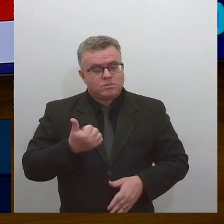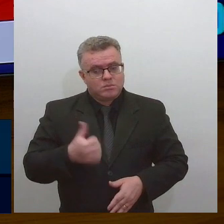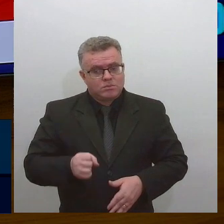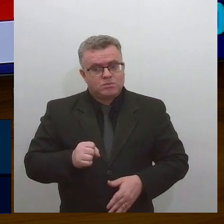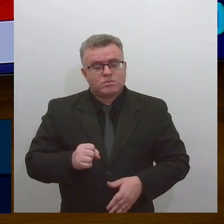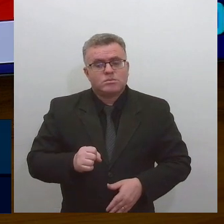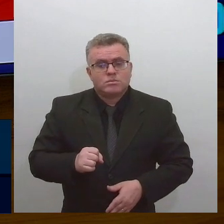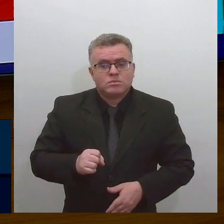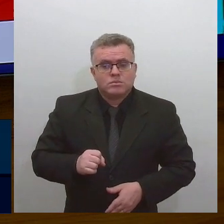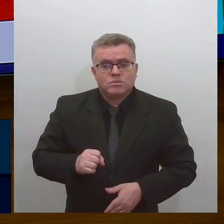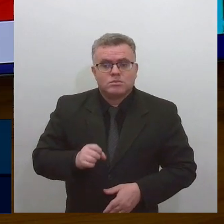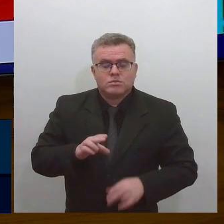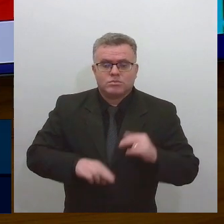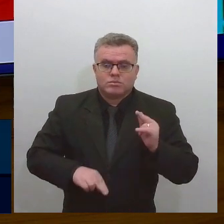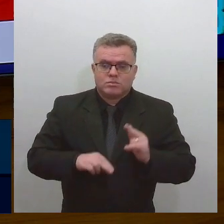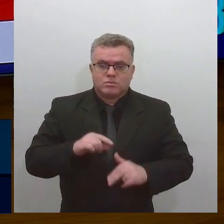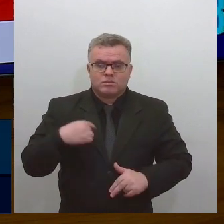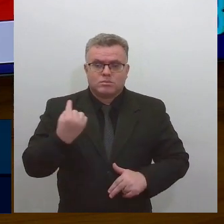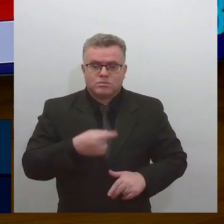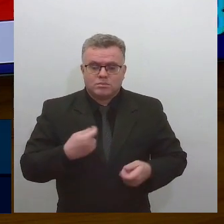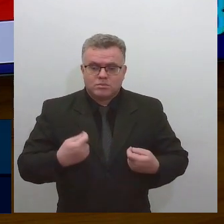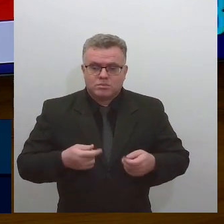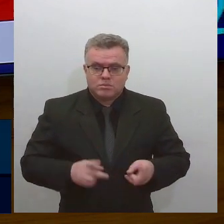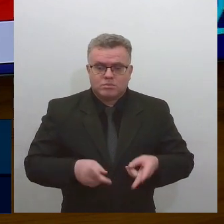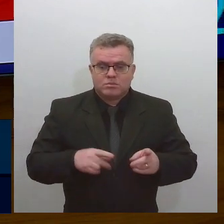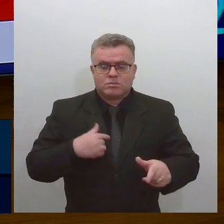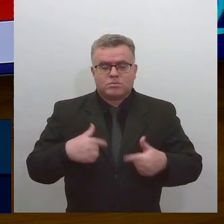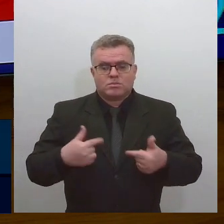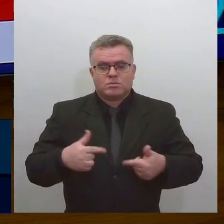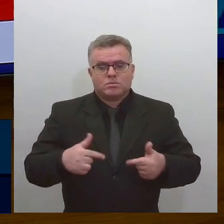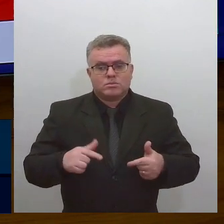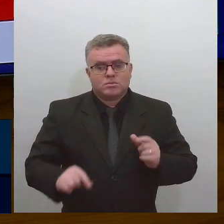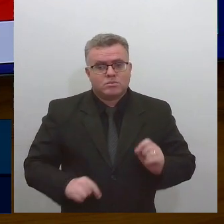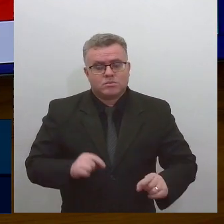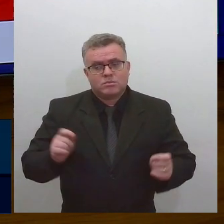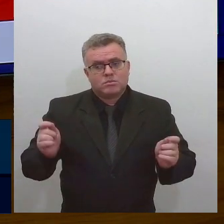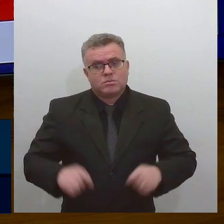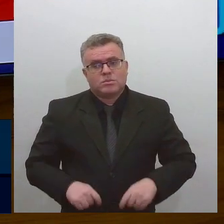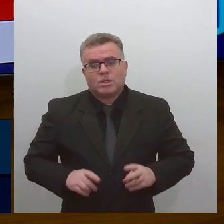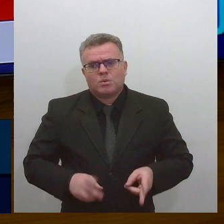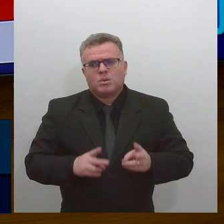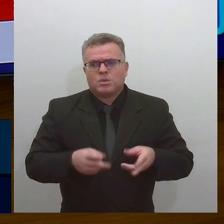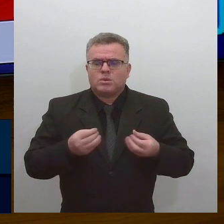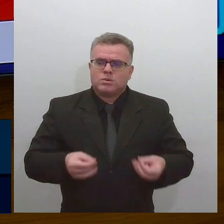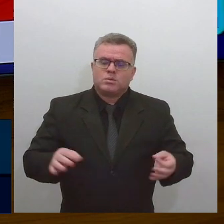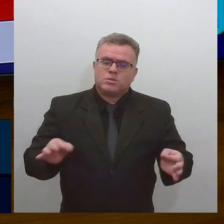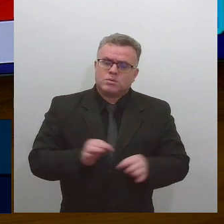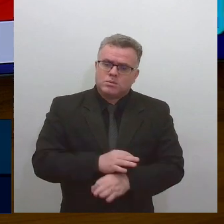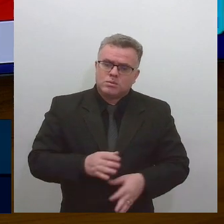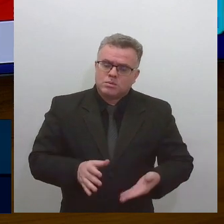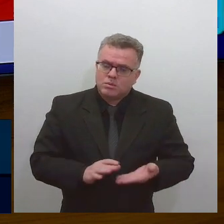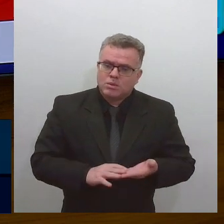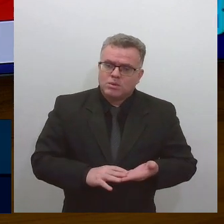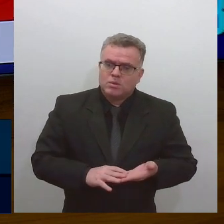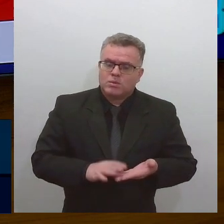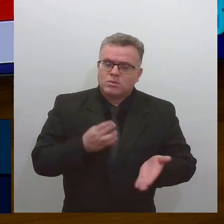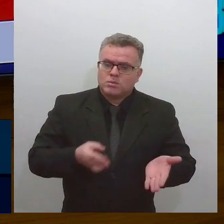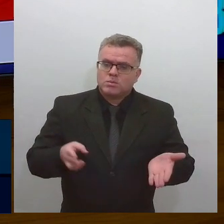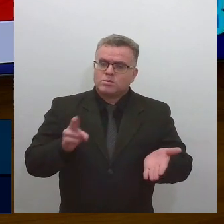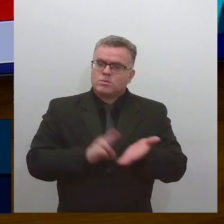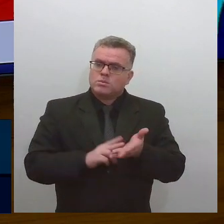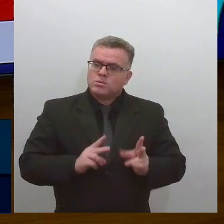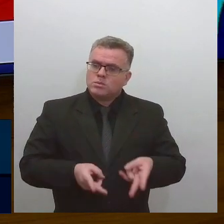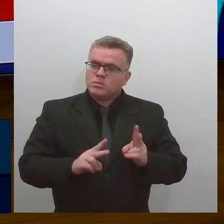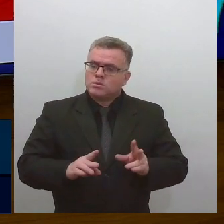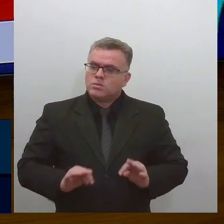aí a obra já iniciada no final do ano que vem né Contorno distância a gente